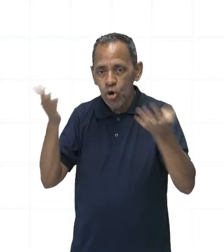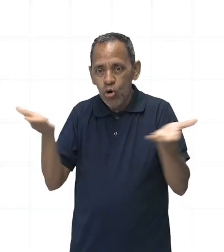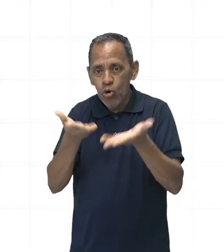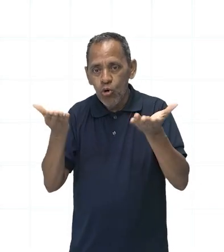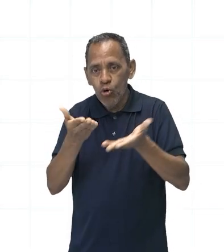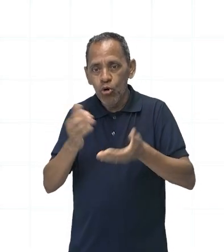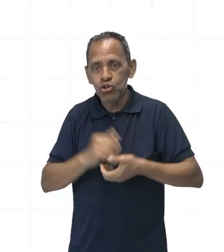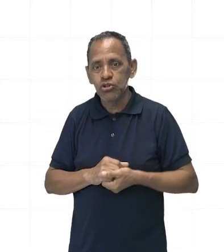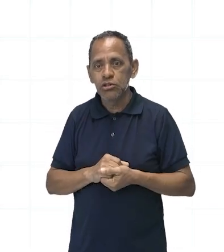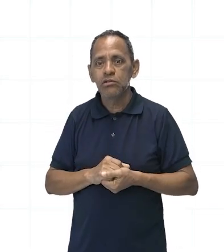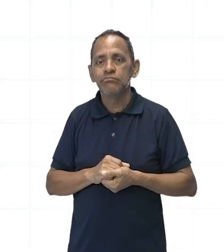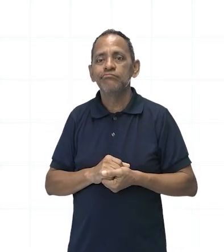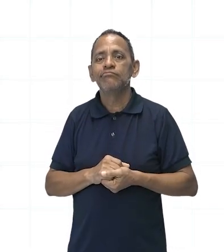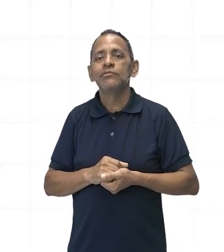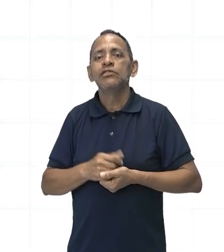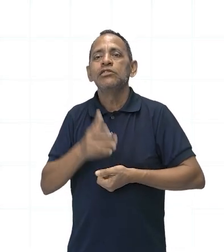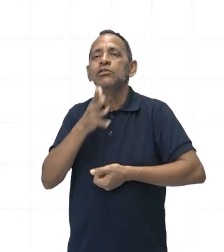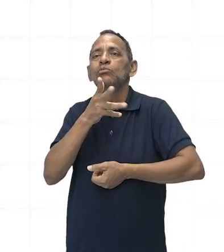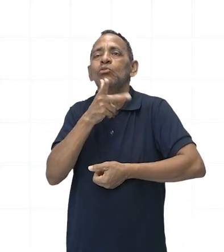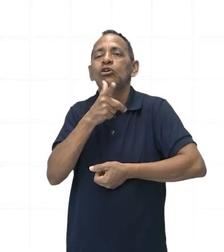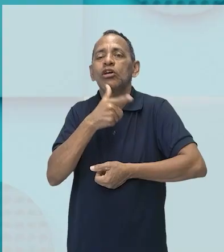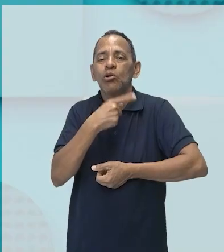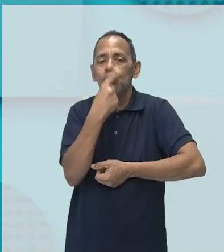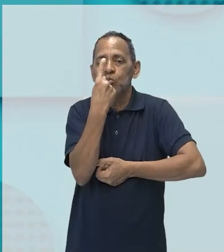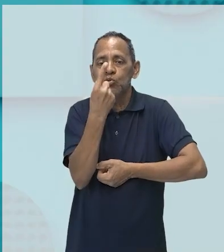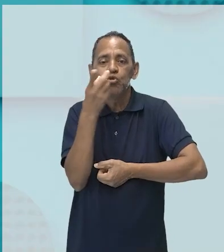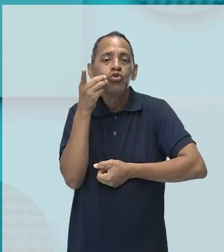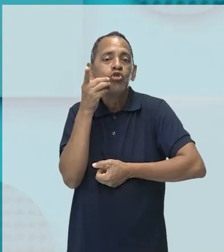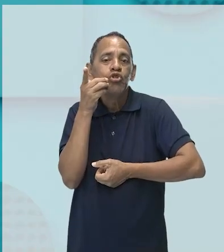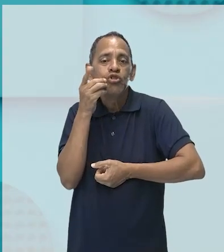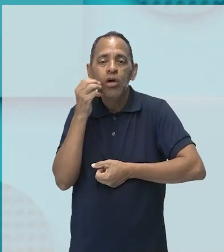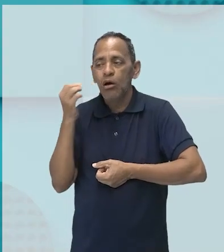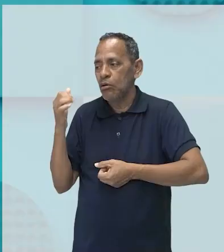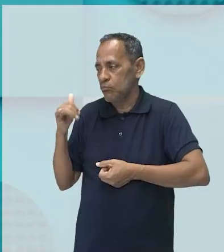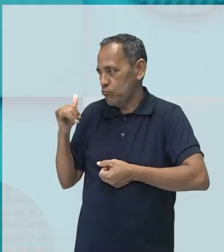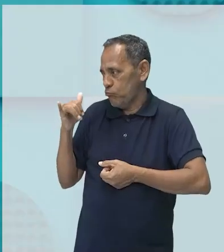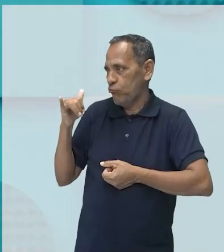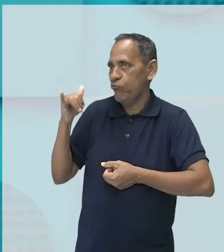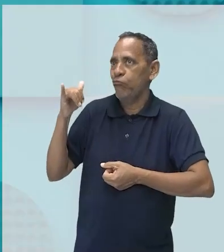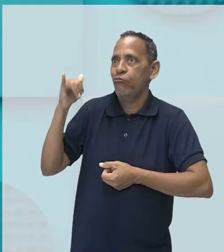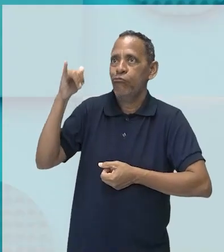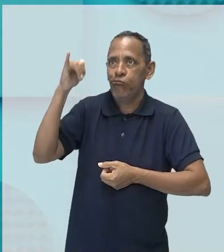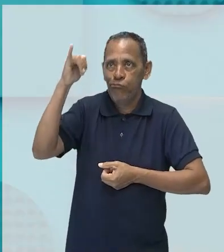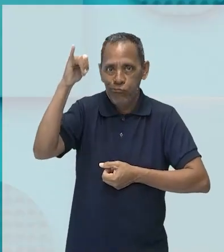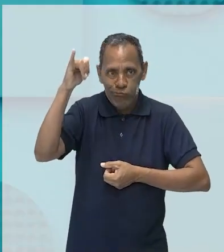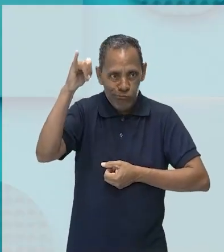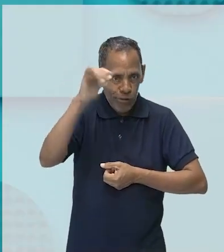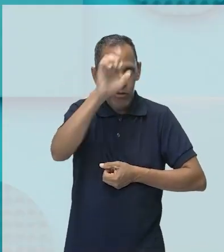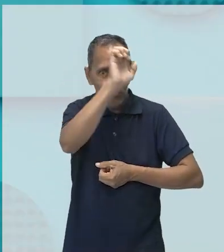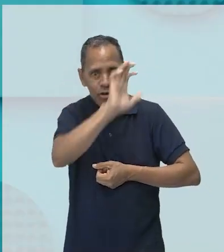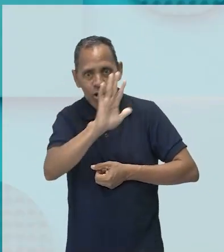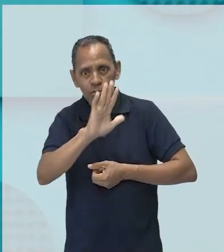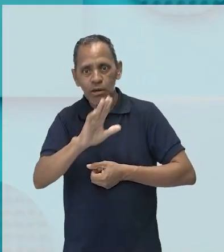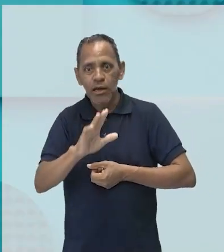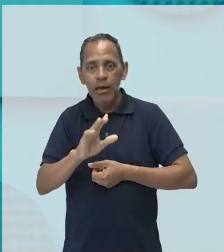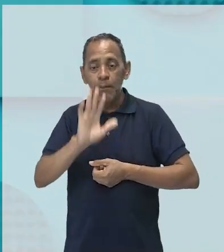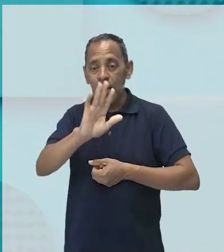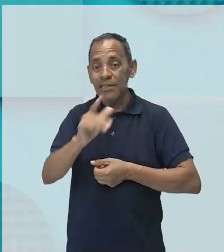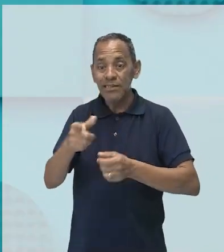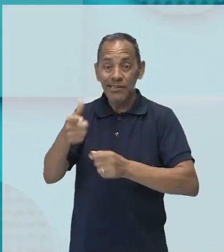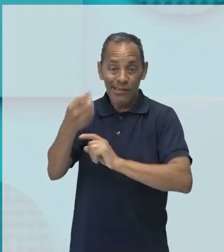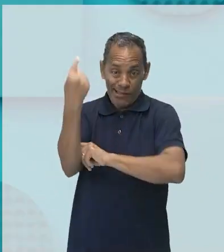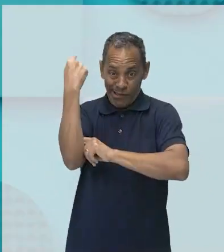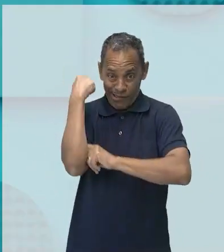nós demoramos às vezes um dia para chegar na Europa, de avião, utilizando o avião. Imaginem de barco,